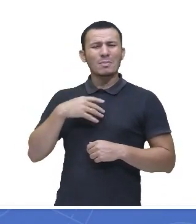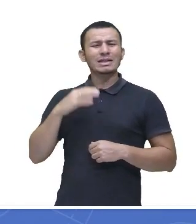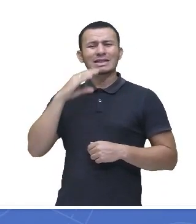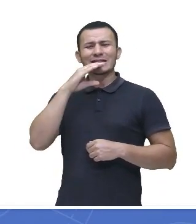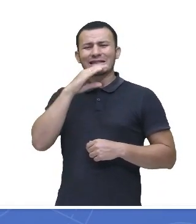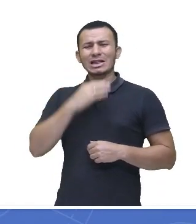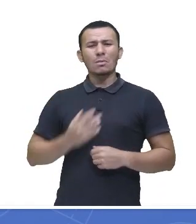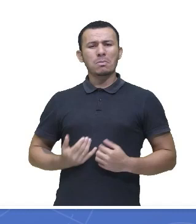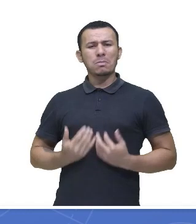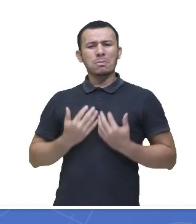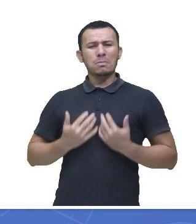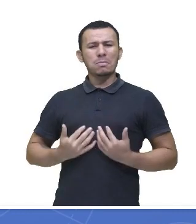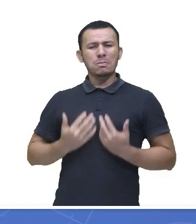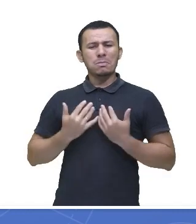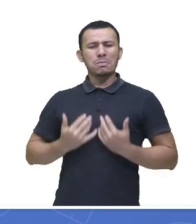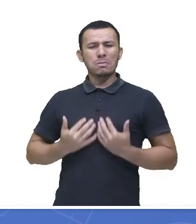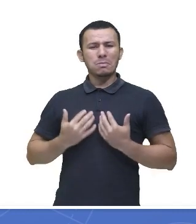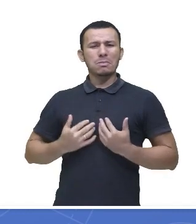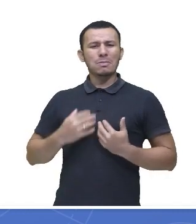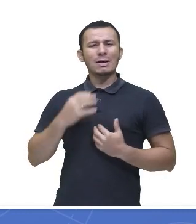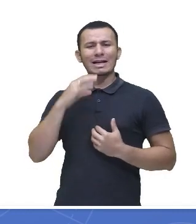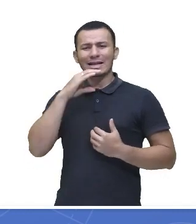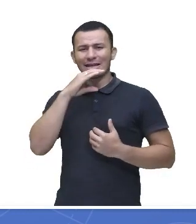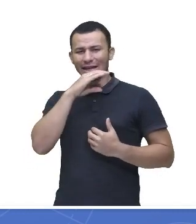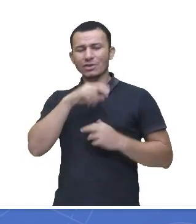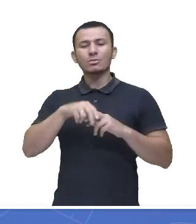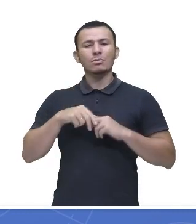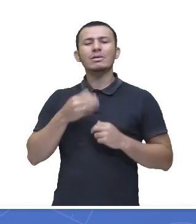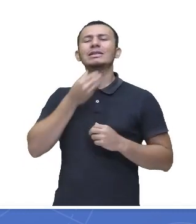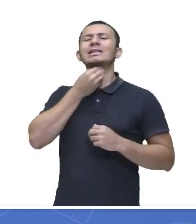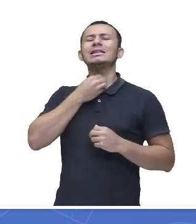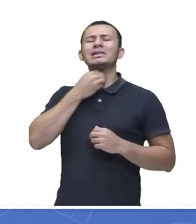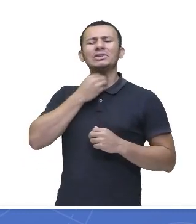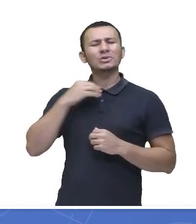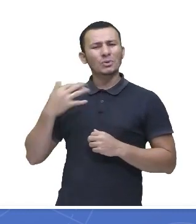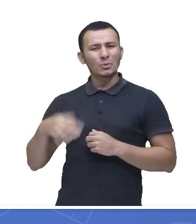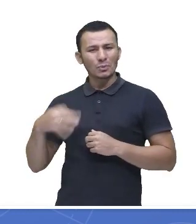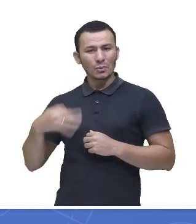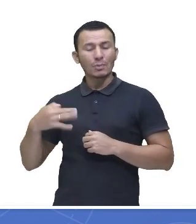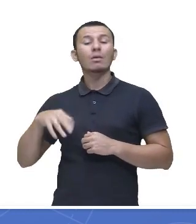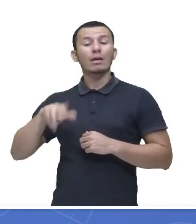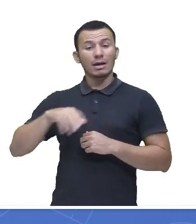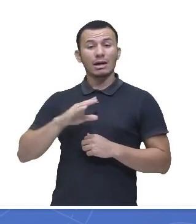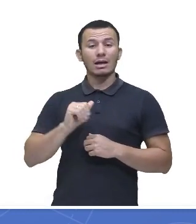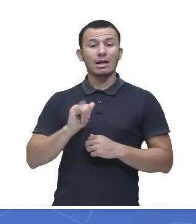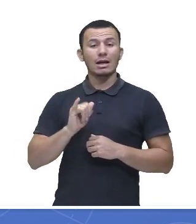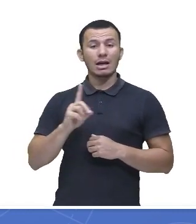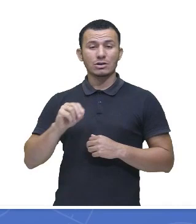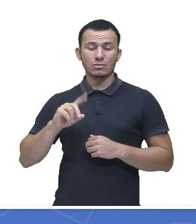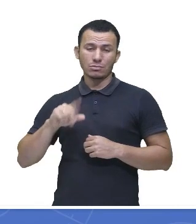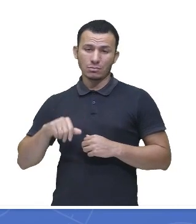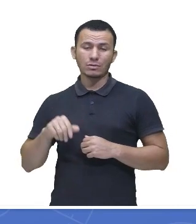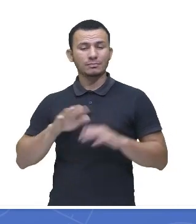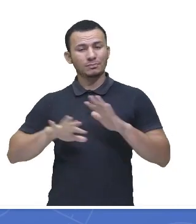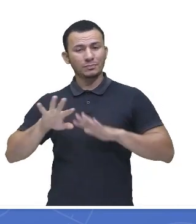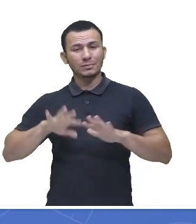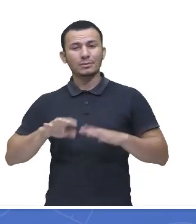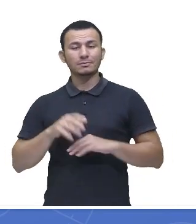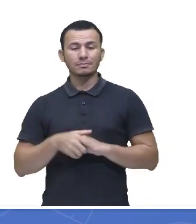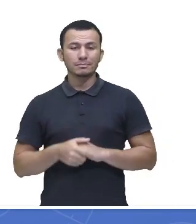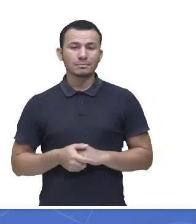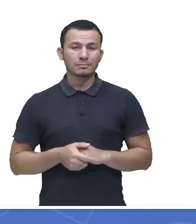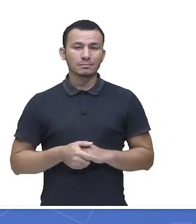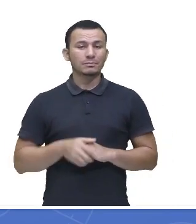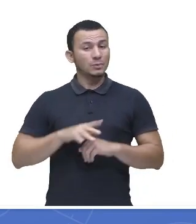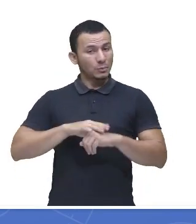alimento, a garganta fica doída. Por quê? Por causa do ácido que veio lá do estômago. Isso é super prejudicial, ok? Repetidas